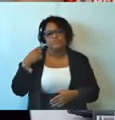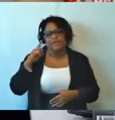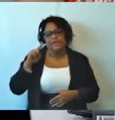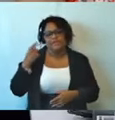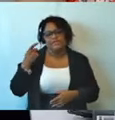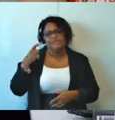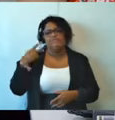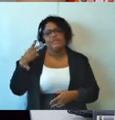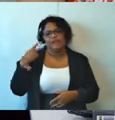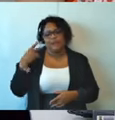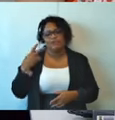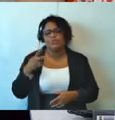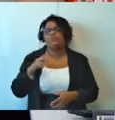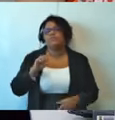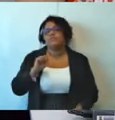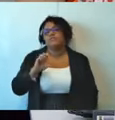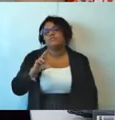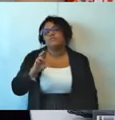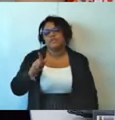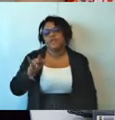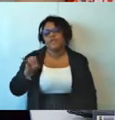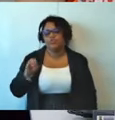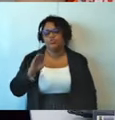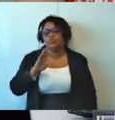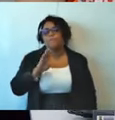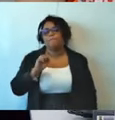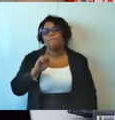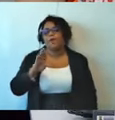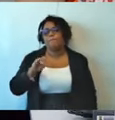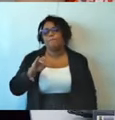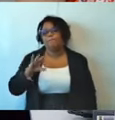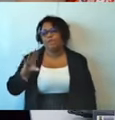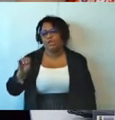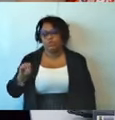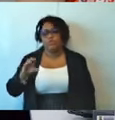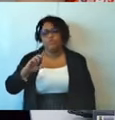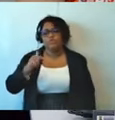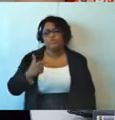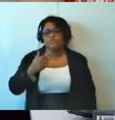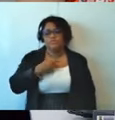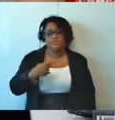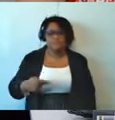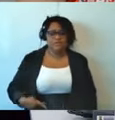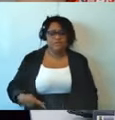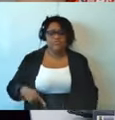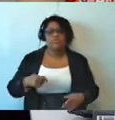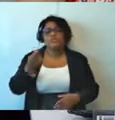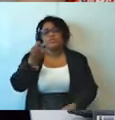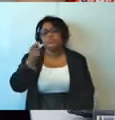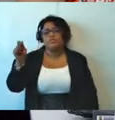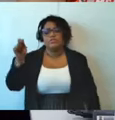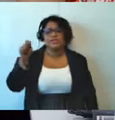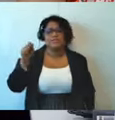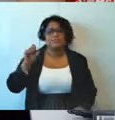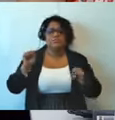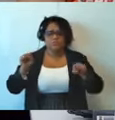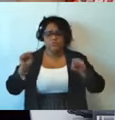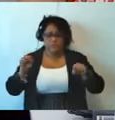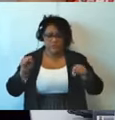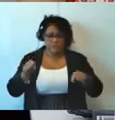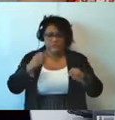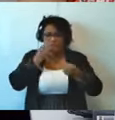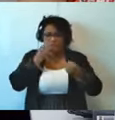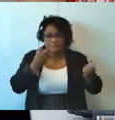nossa casa e também é vice-presidente da Associação dos Motoqueiros. Então, senhor Sérgio, seja bem-vindo mais uma vez à boa tarde